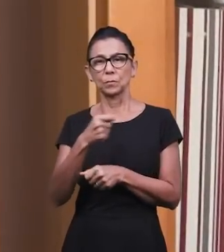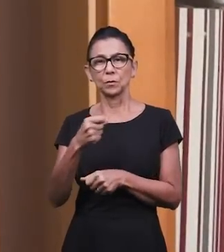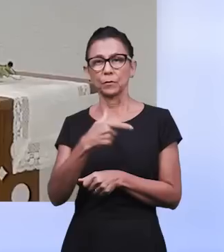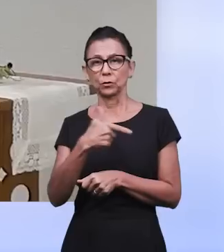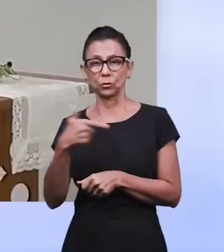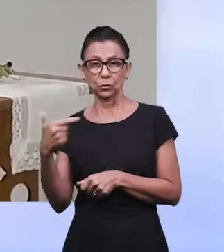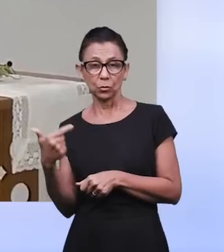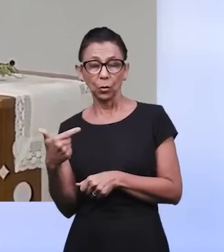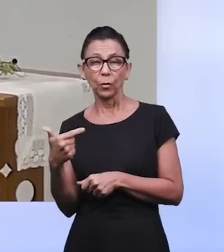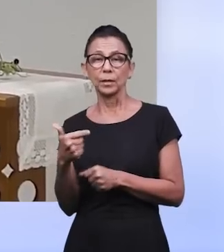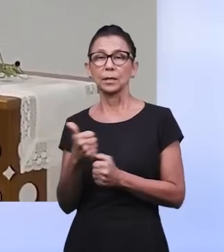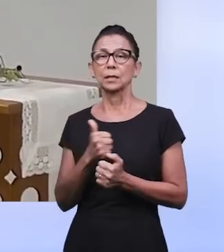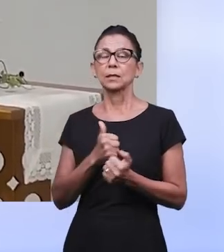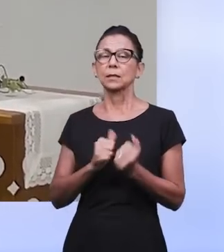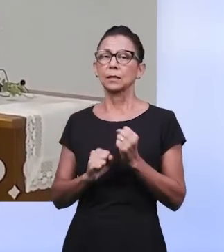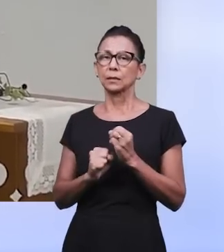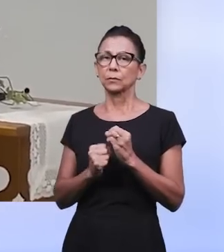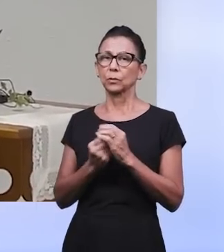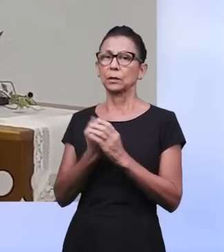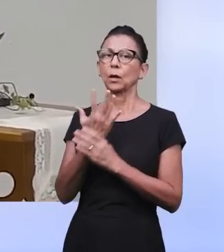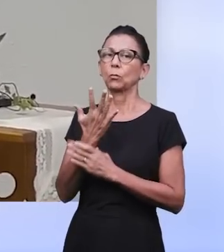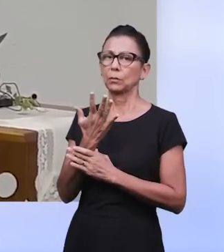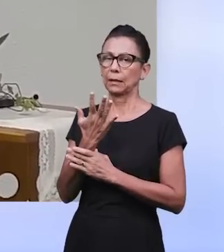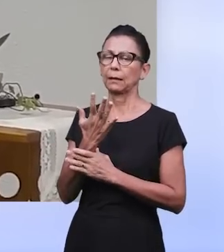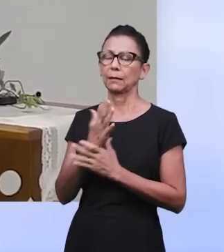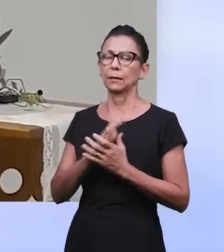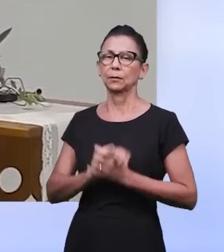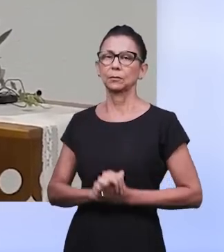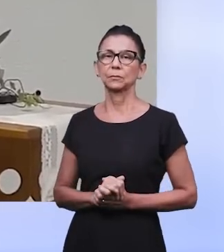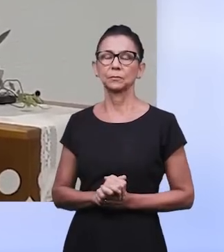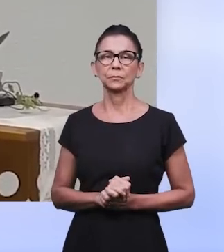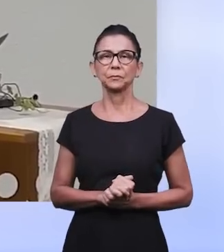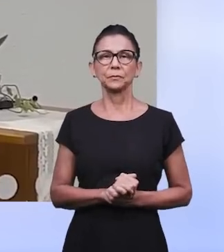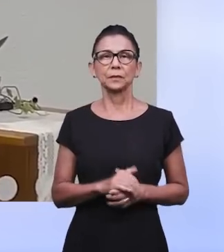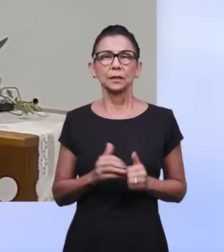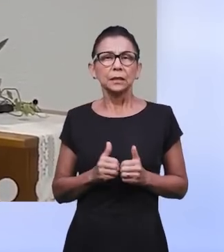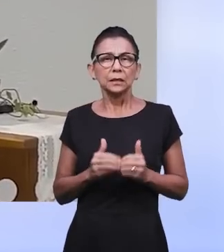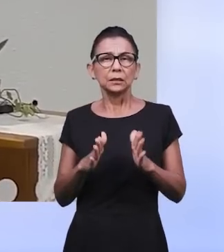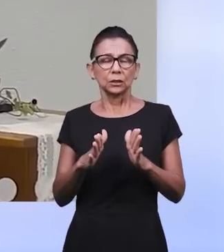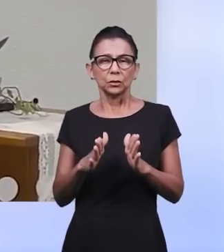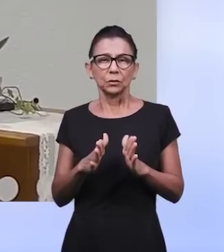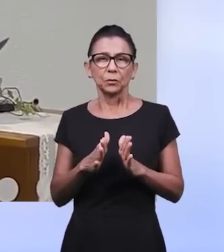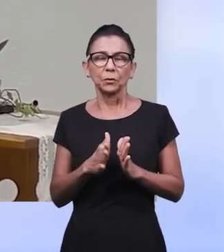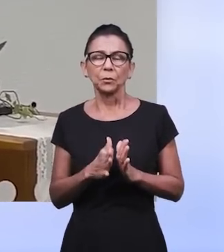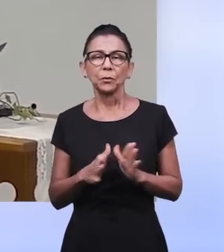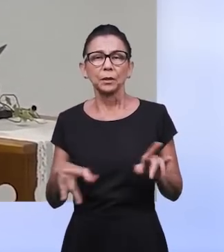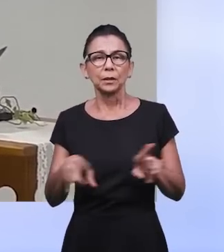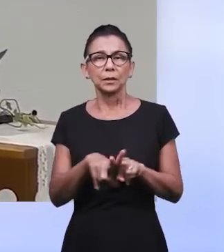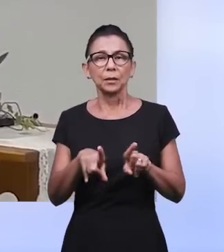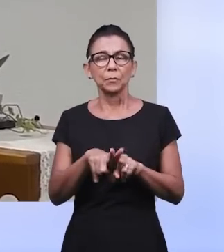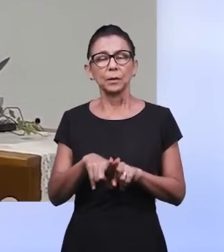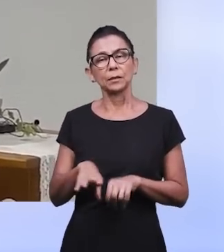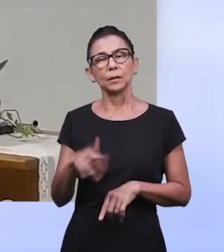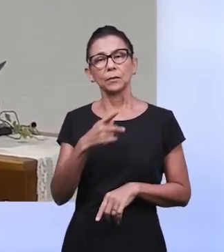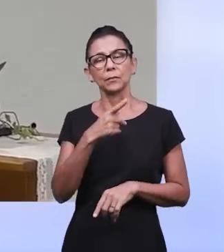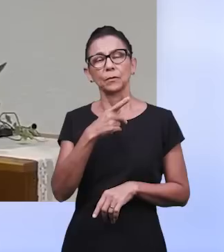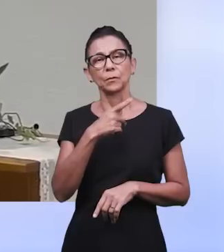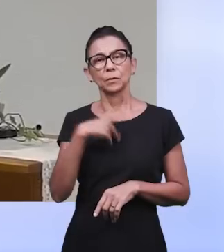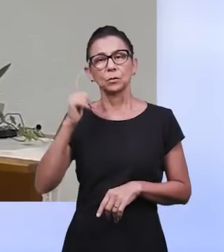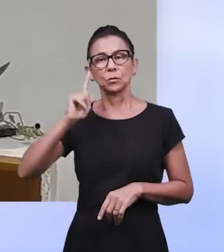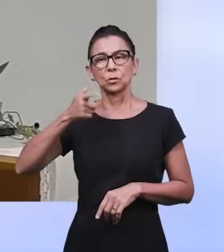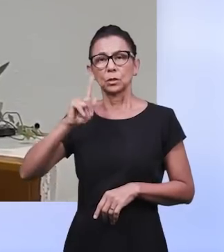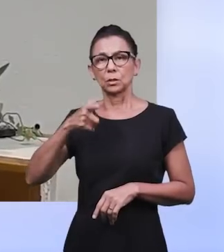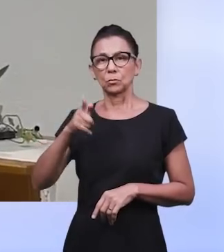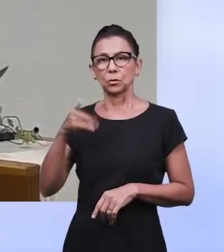especial com a presença dos pastores de Portugal e uma palavra da parte do pastor Gedel Tigueiros, diretamente do Manaim de Domingos